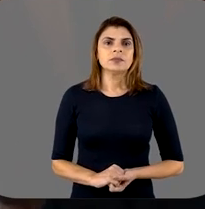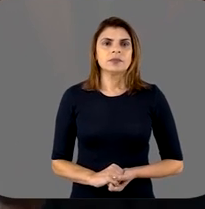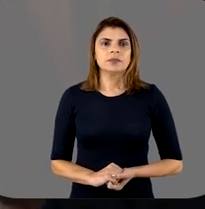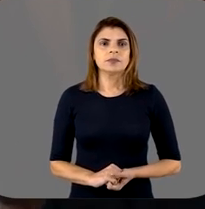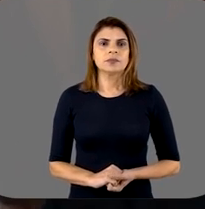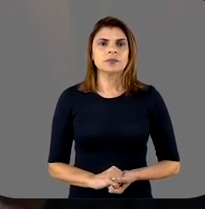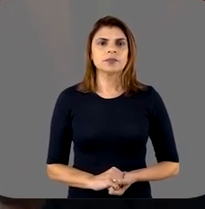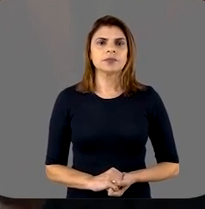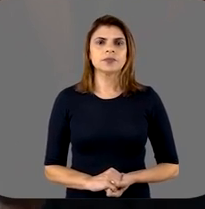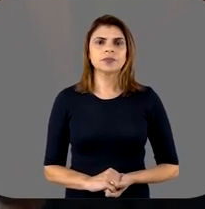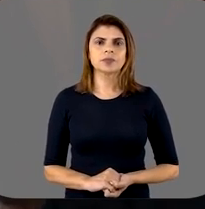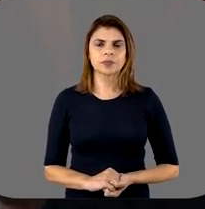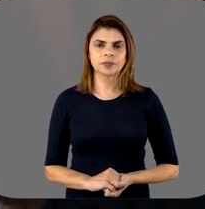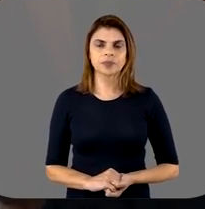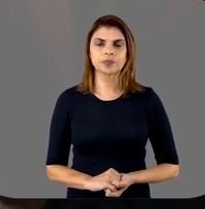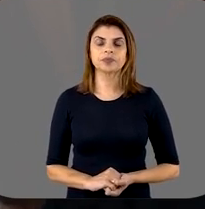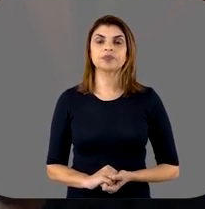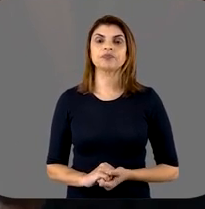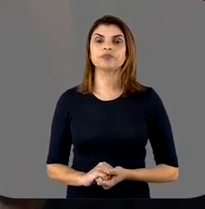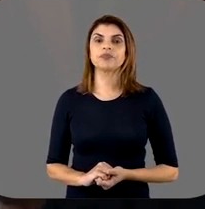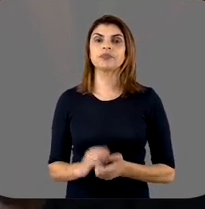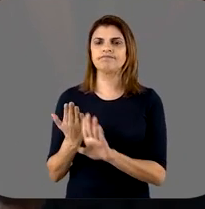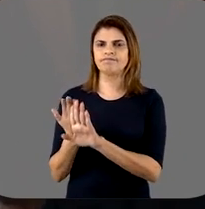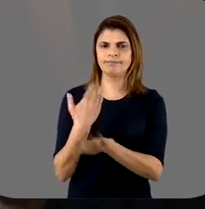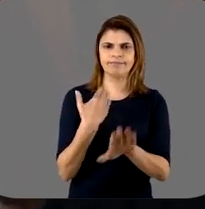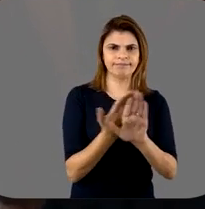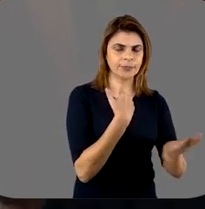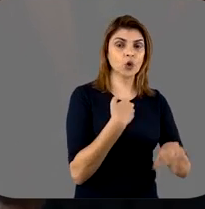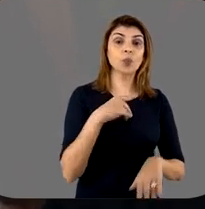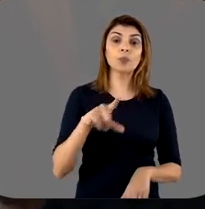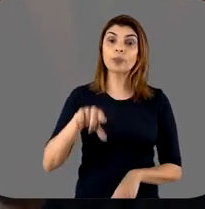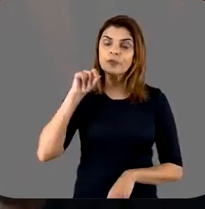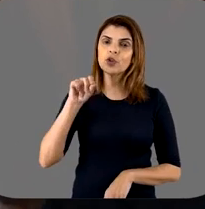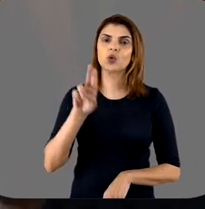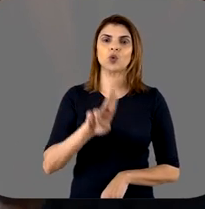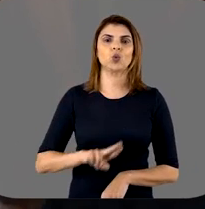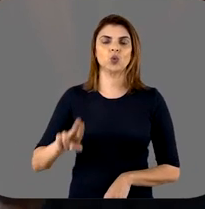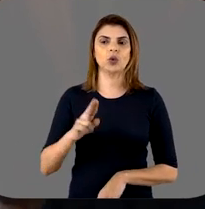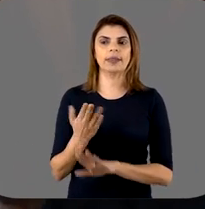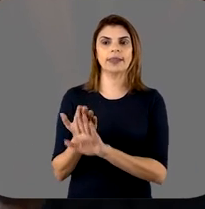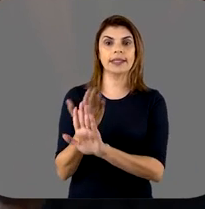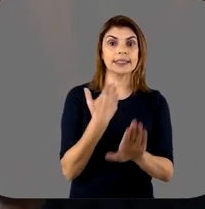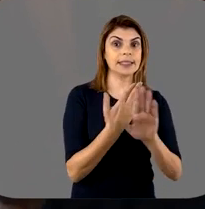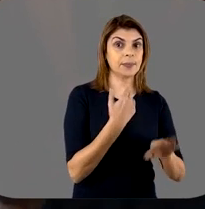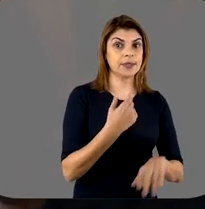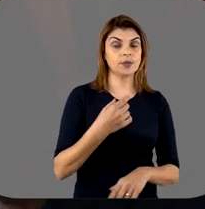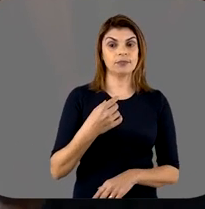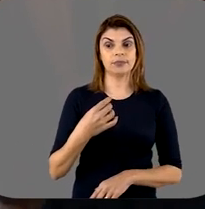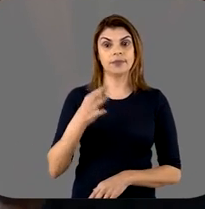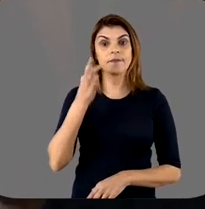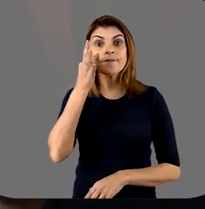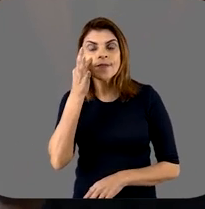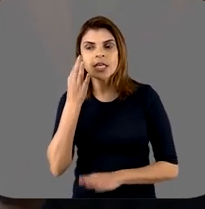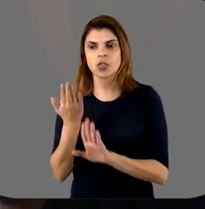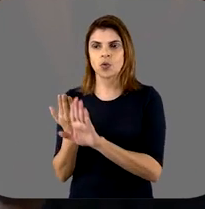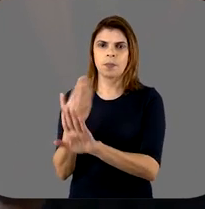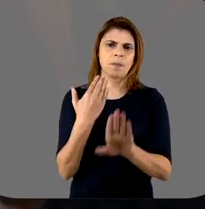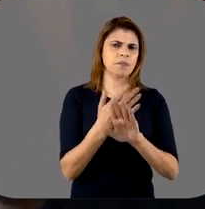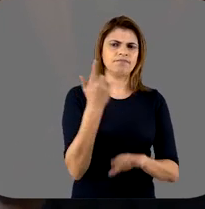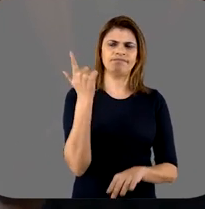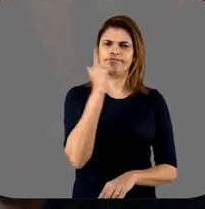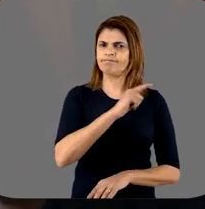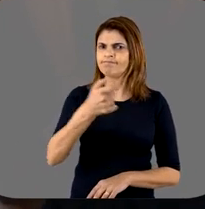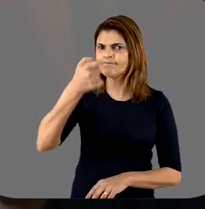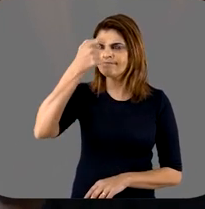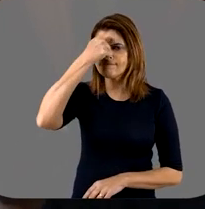Repare, o distanciamento social, eu prefiro usar o distanciamento físico, né? É uma medida heróica nessa